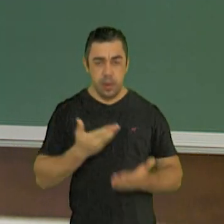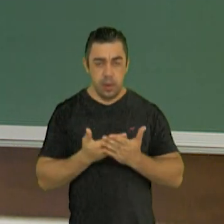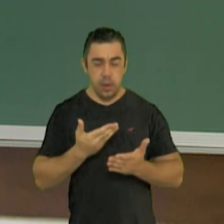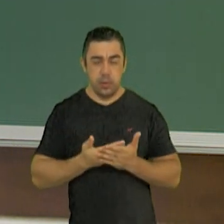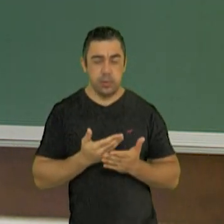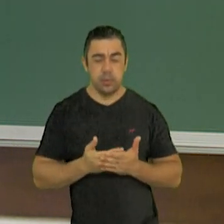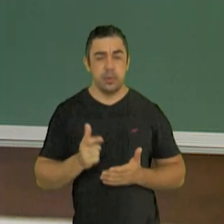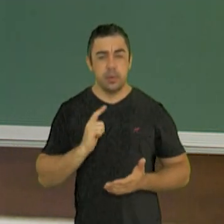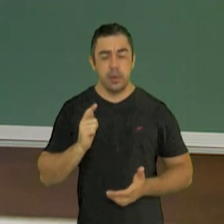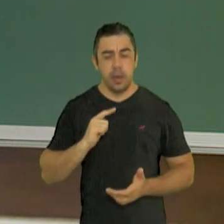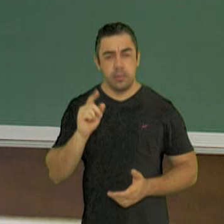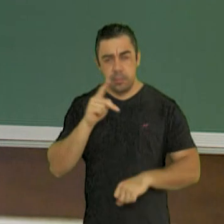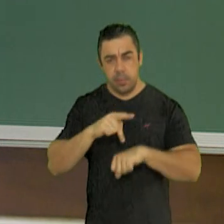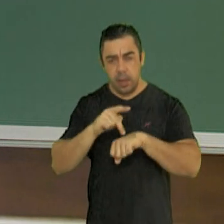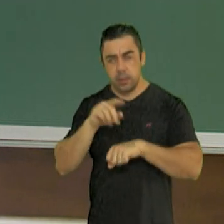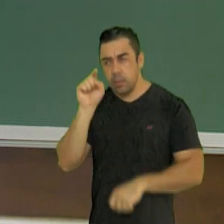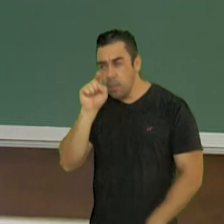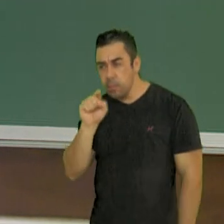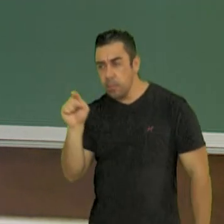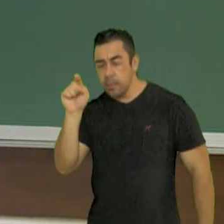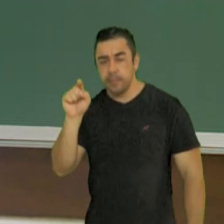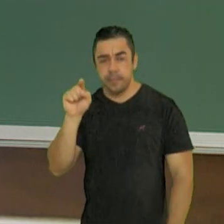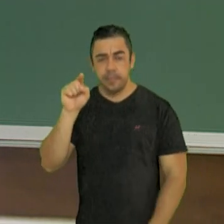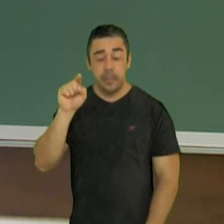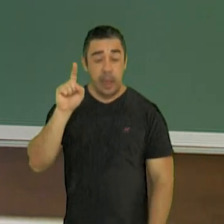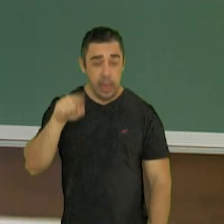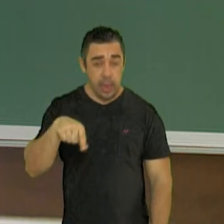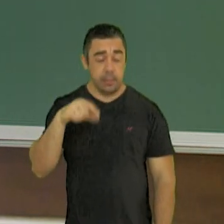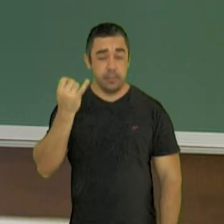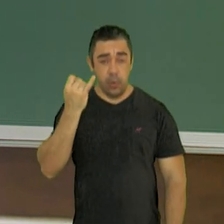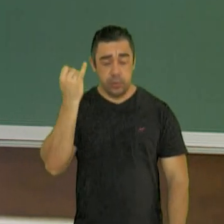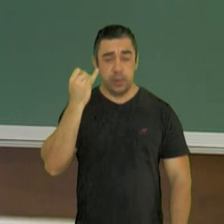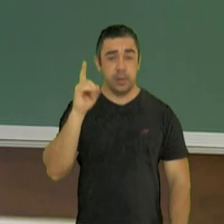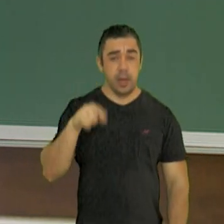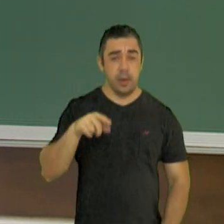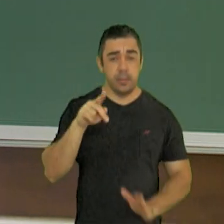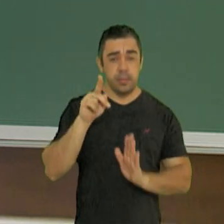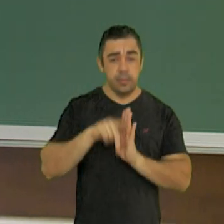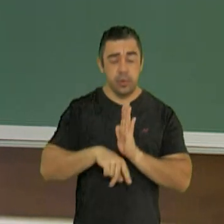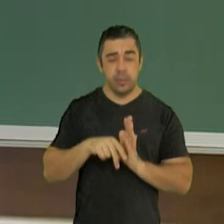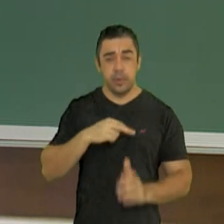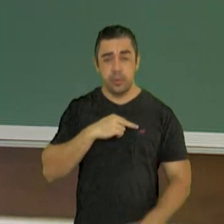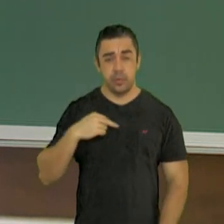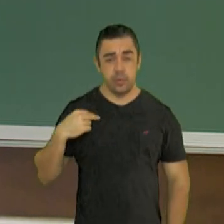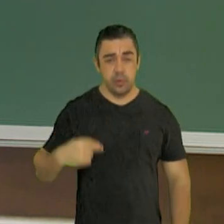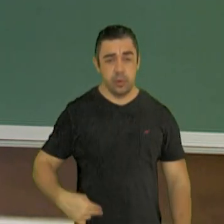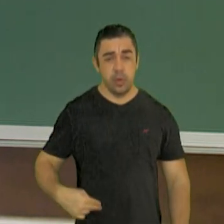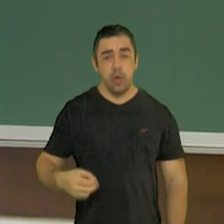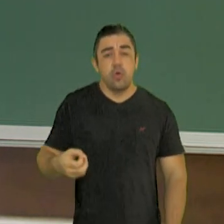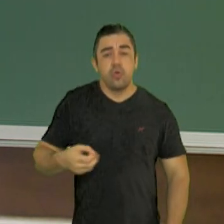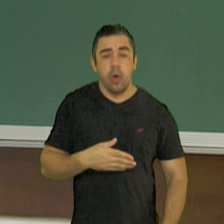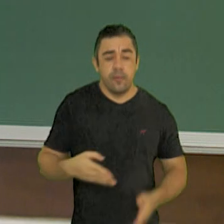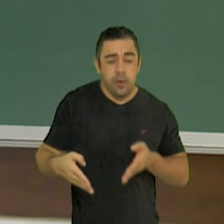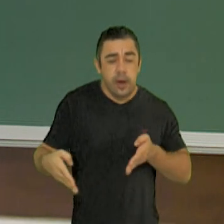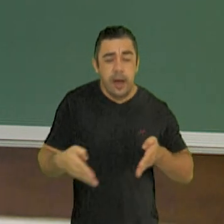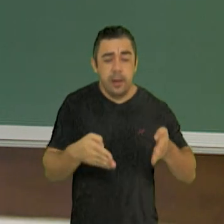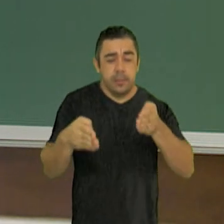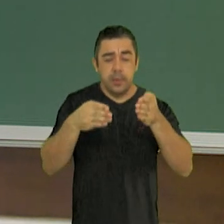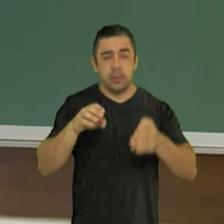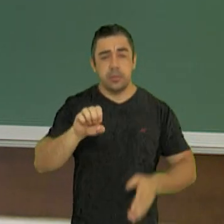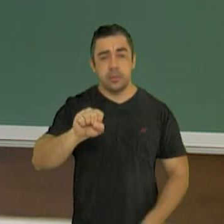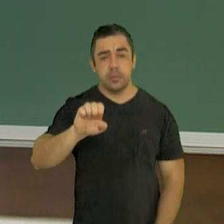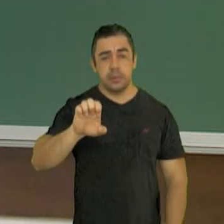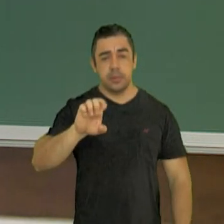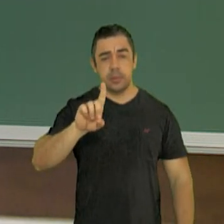do Uzbequistão. É um componente essencial para o projeto chinês da Nova Rota da Seda, que a gente já viu nas últimas